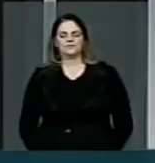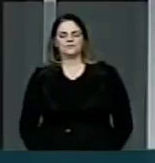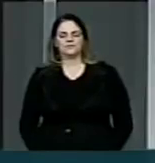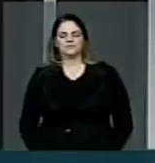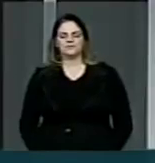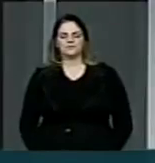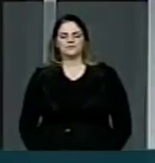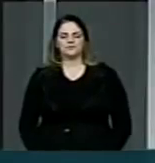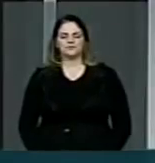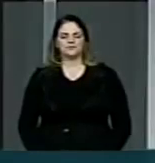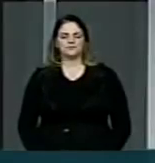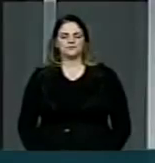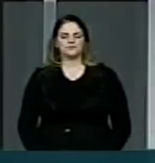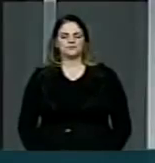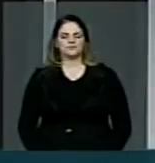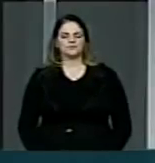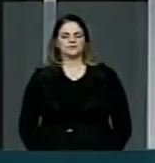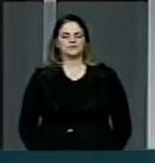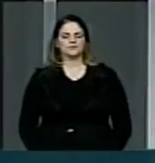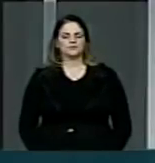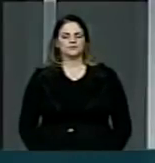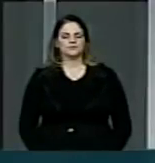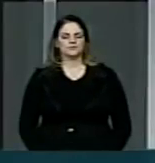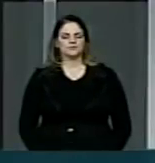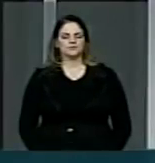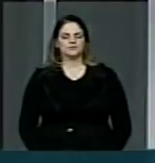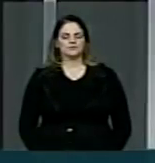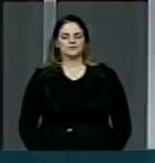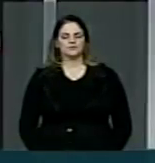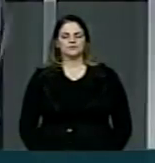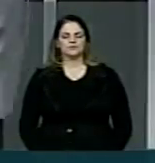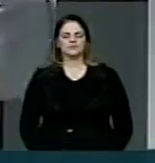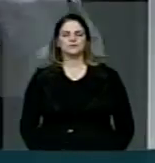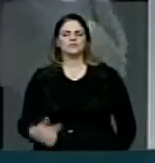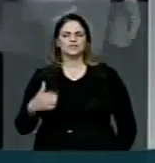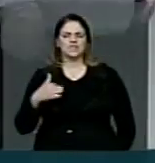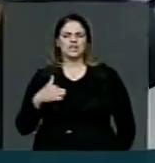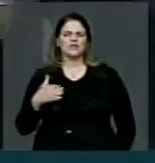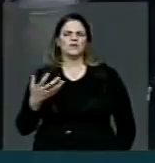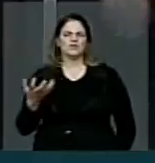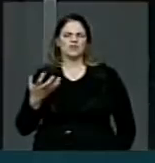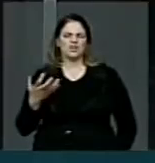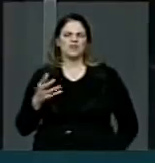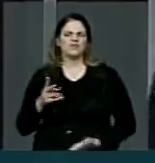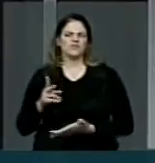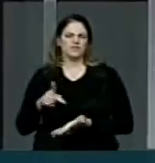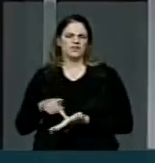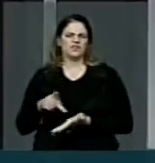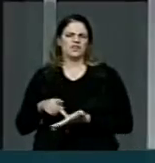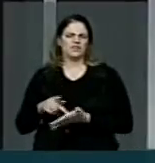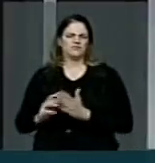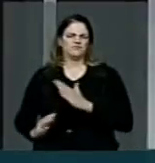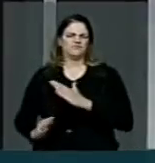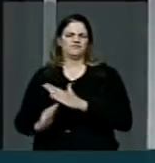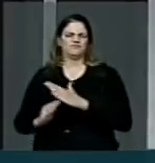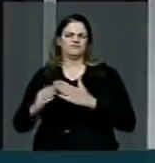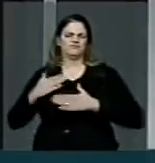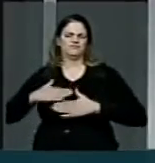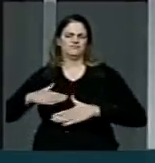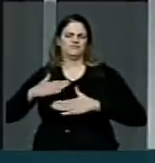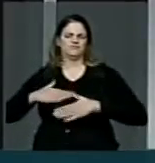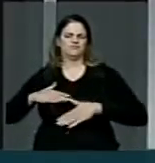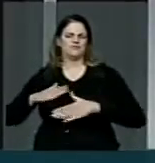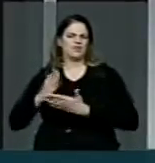por vários pensamentos, efetivamente eu estou querendo, como dizia o Pelé, pendurar chuteira. Mas, como a política é muito dinâmica,